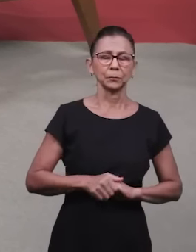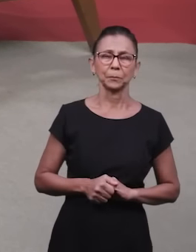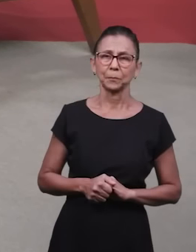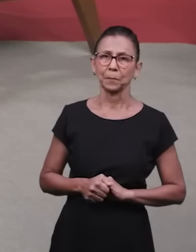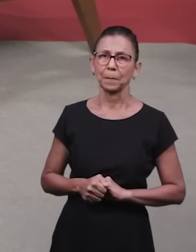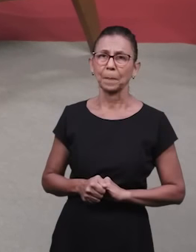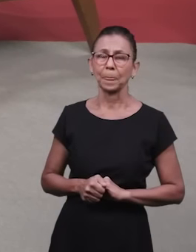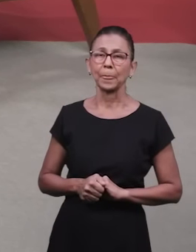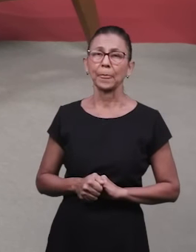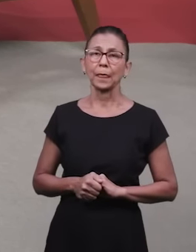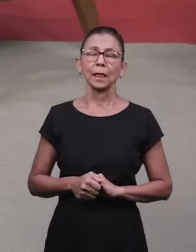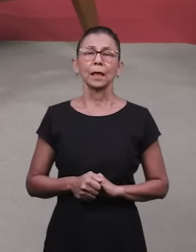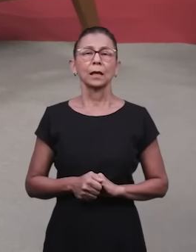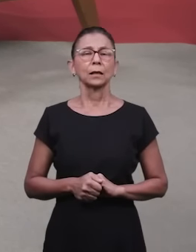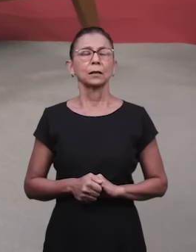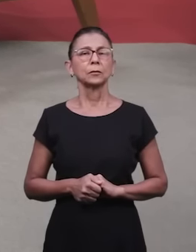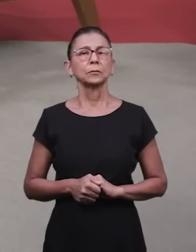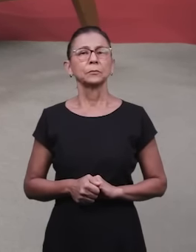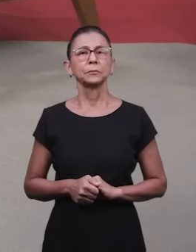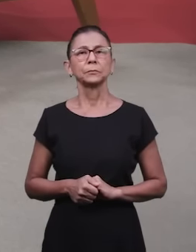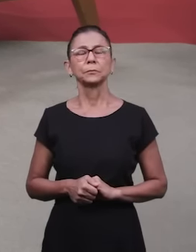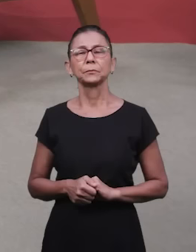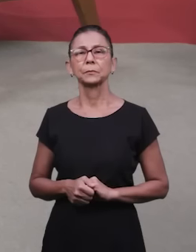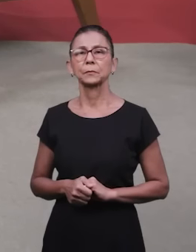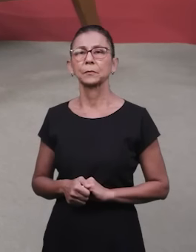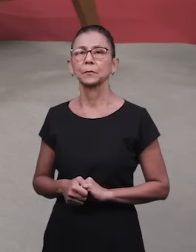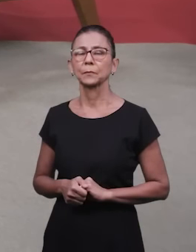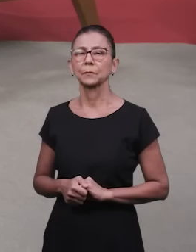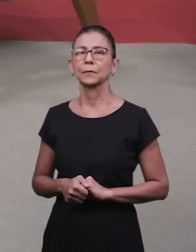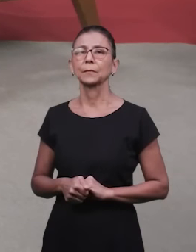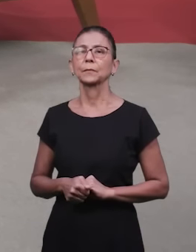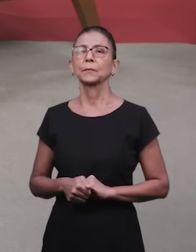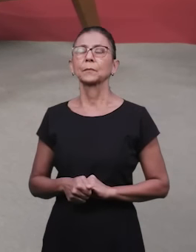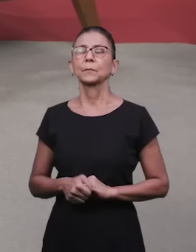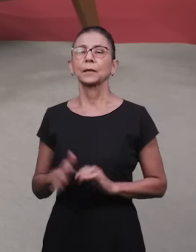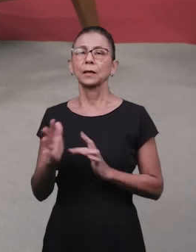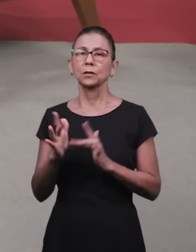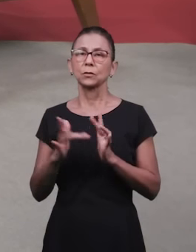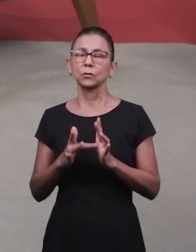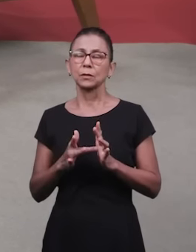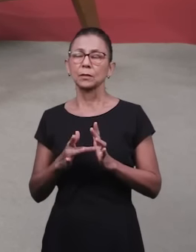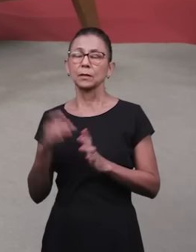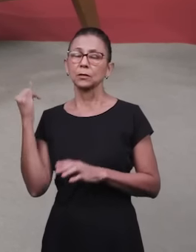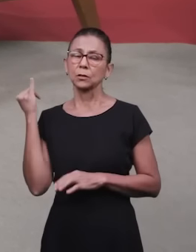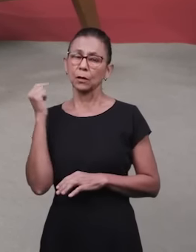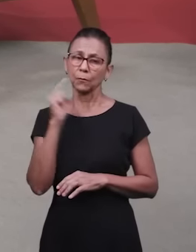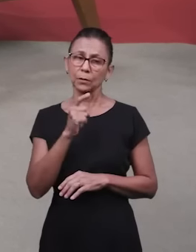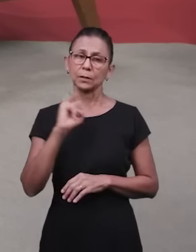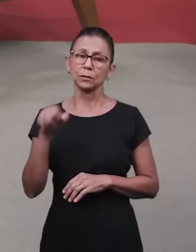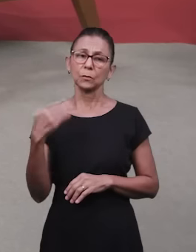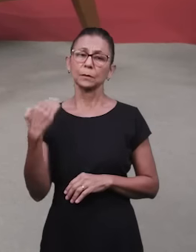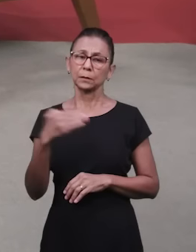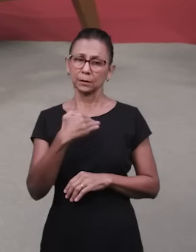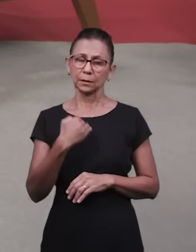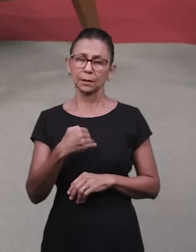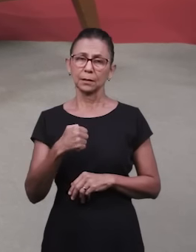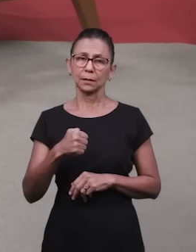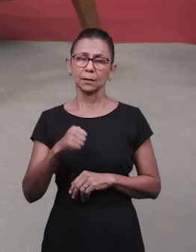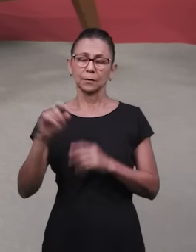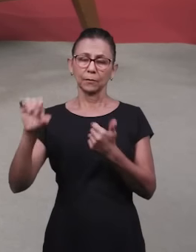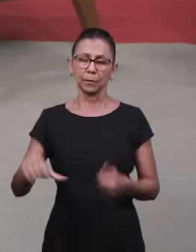Exatamente. Segundo, vamos lá. Quando ele é tentado pelo adversário, mas puxa vida, o adversário teve